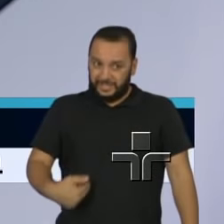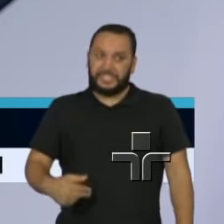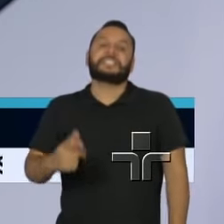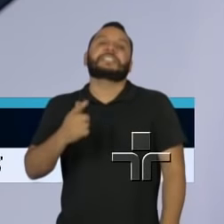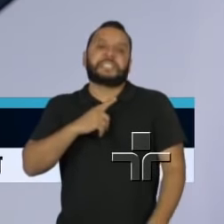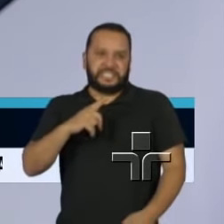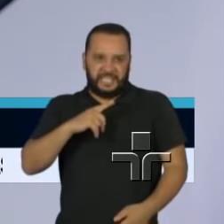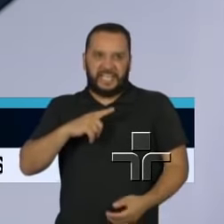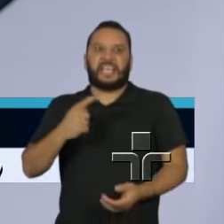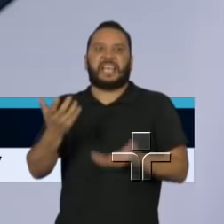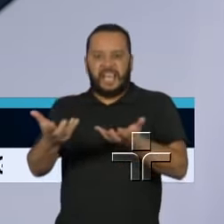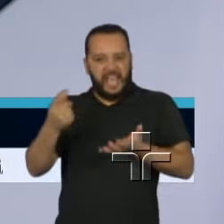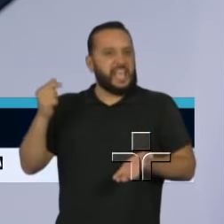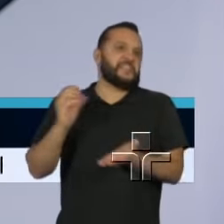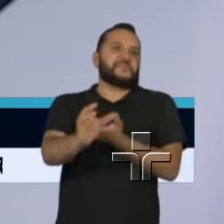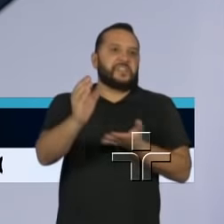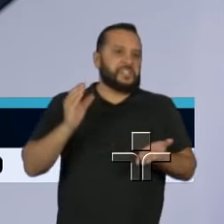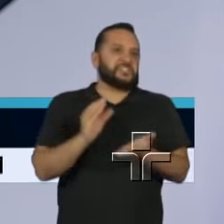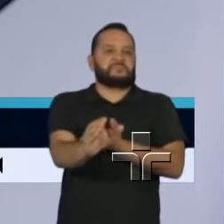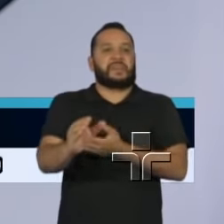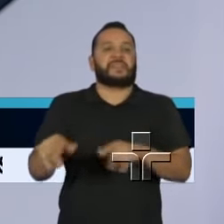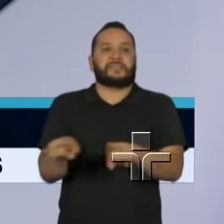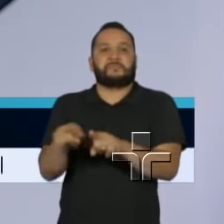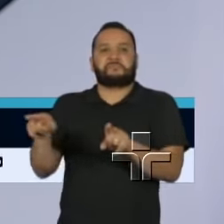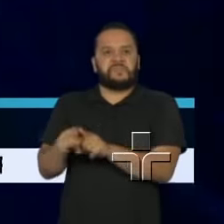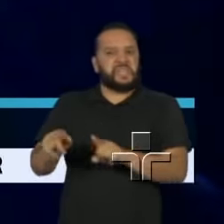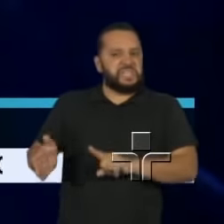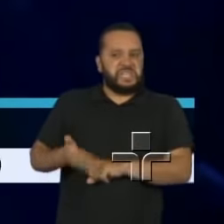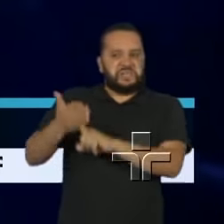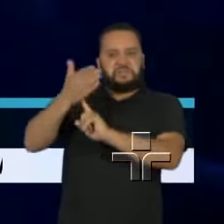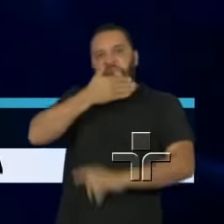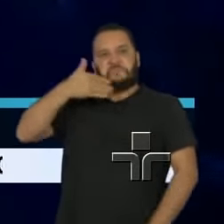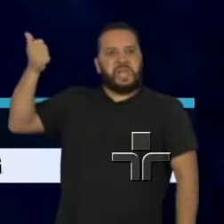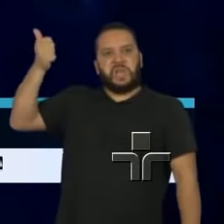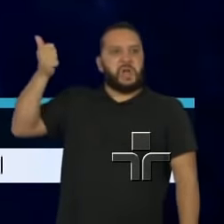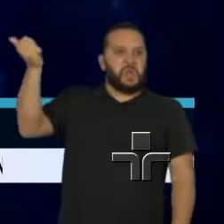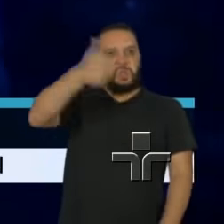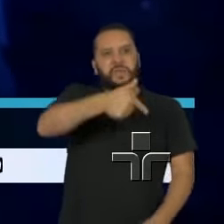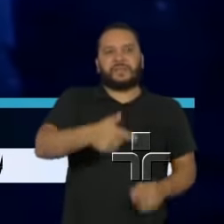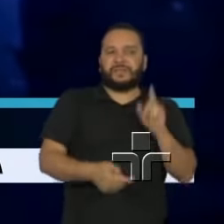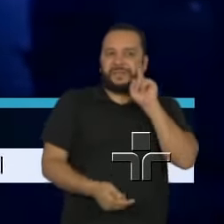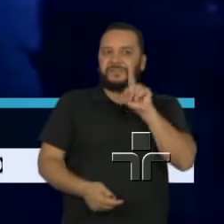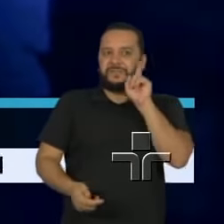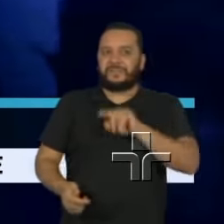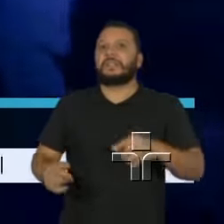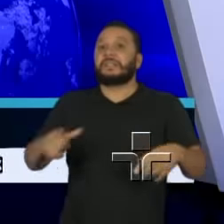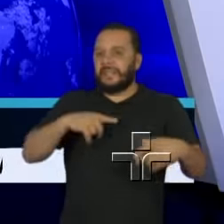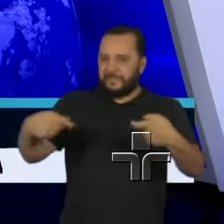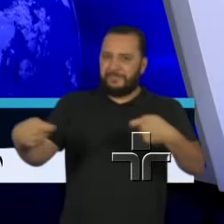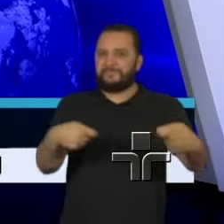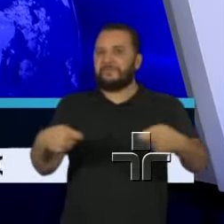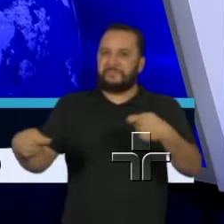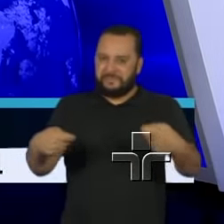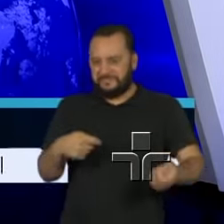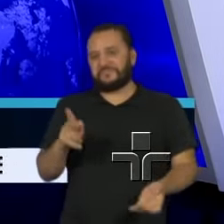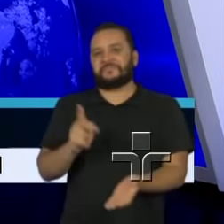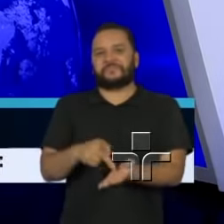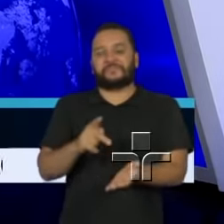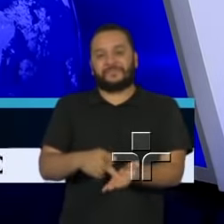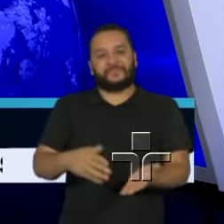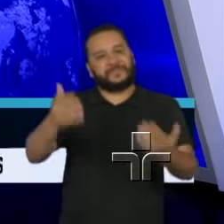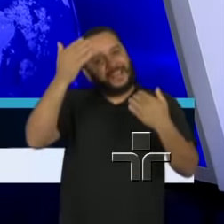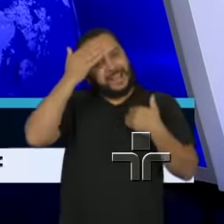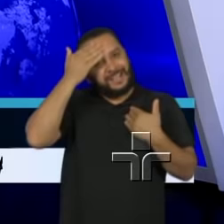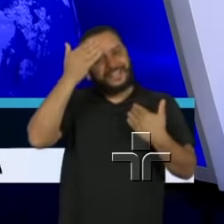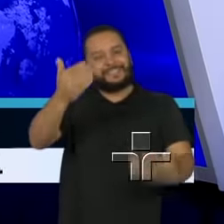dinheiro e com a melhor tecnologia disponível. Vamos ver quem que vai ganhar essa briga, né? É uma briga grande. Uma briga boa. E nós agradecemos